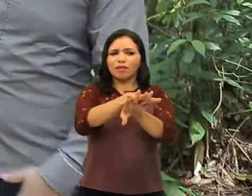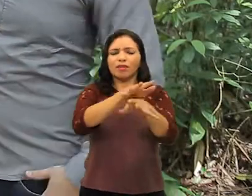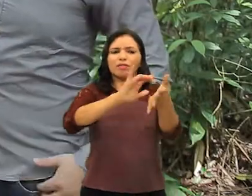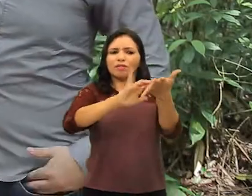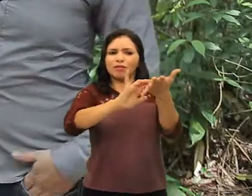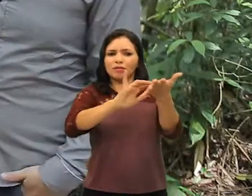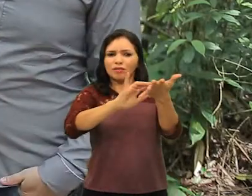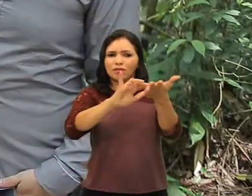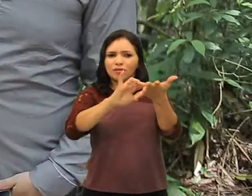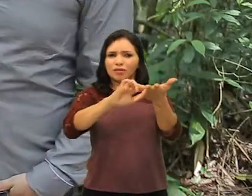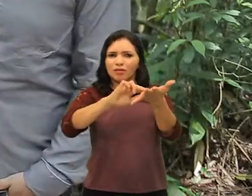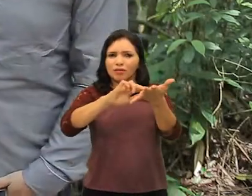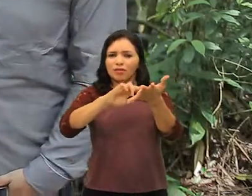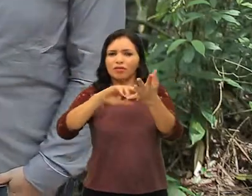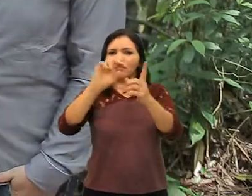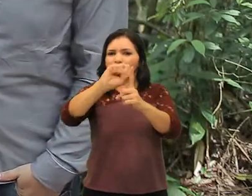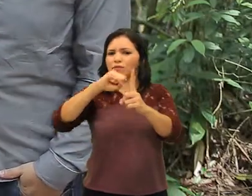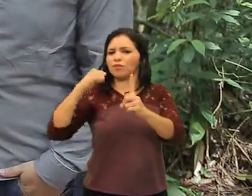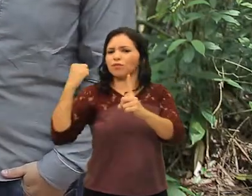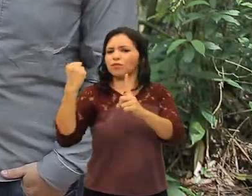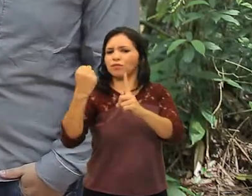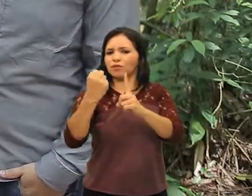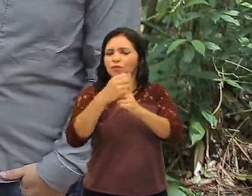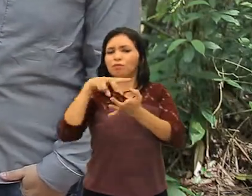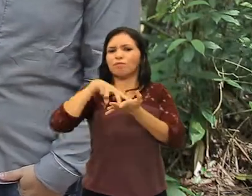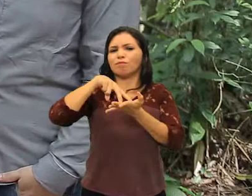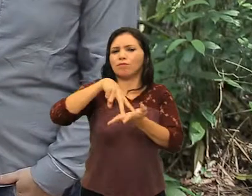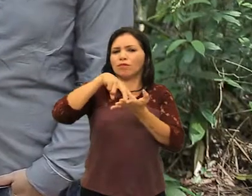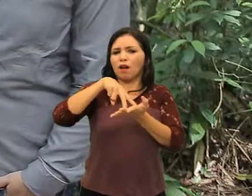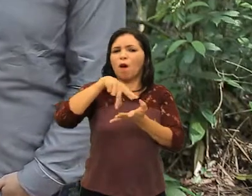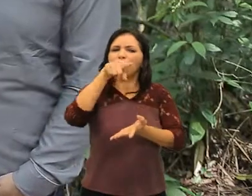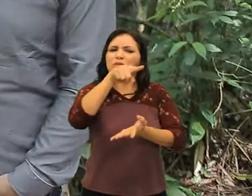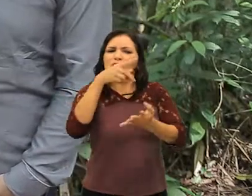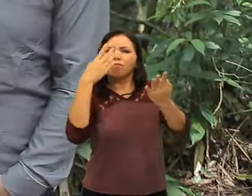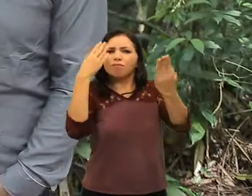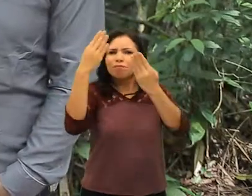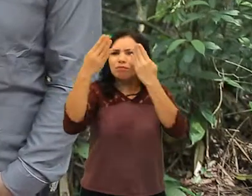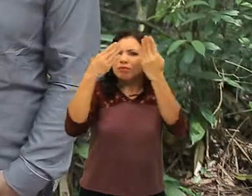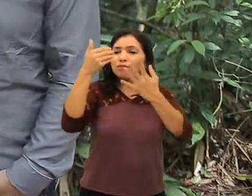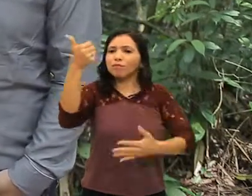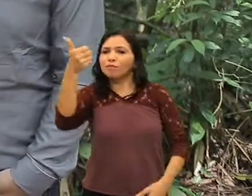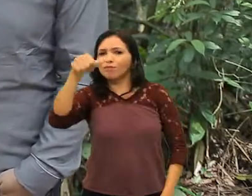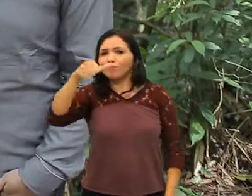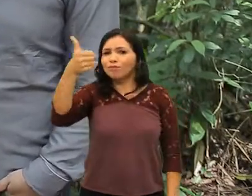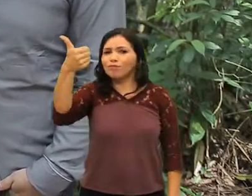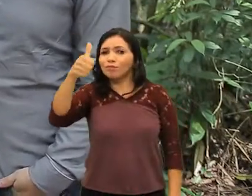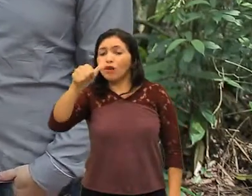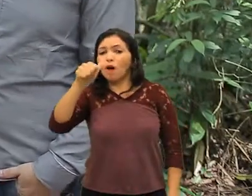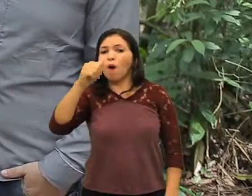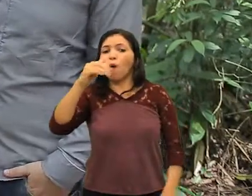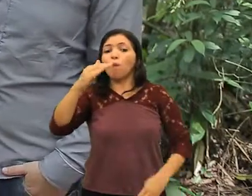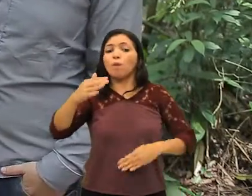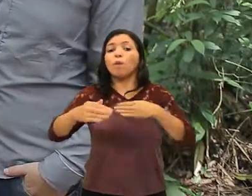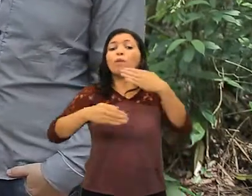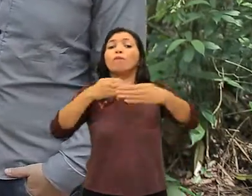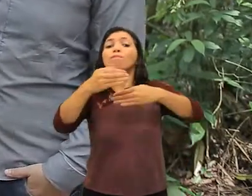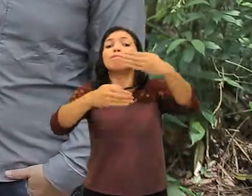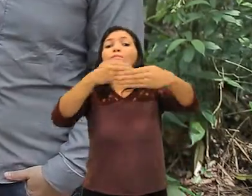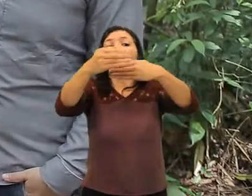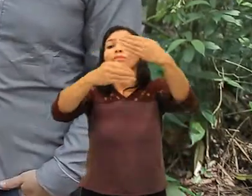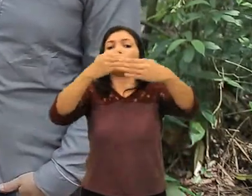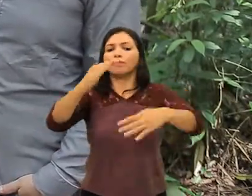e Sustentabilidade, Luciano, o que você consegue avaliar aí de positivo? O que isso vai desencadear daqui para frente, até para as pessoas